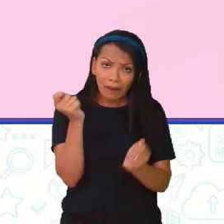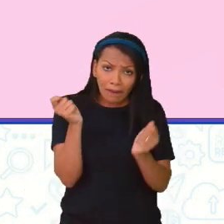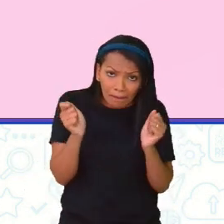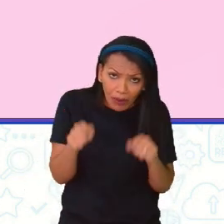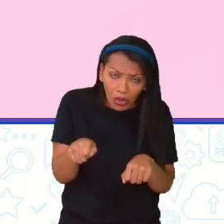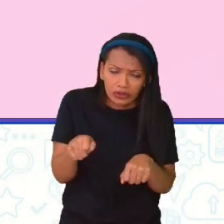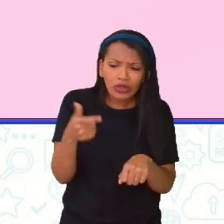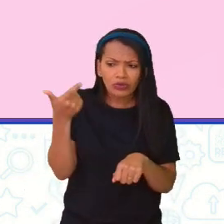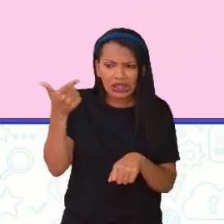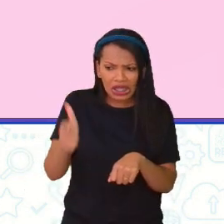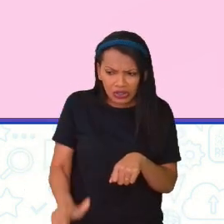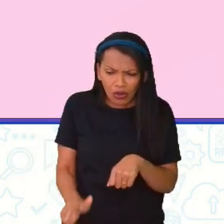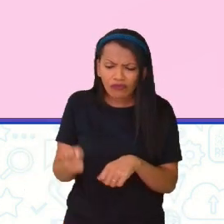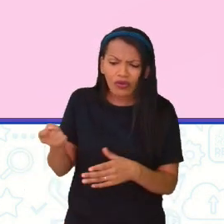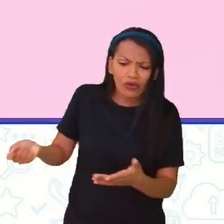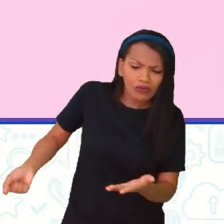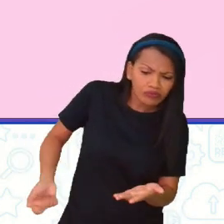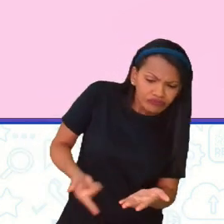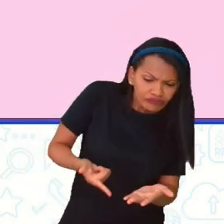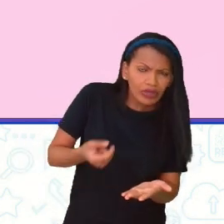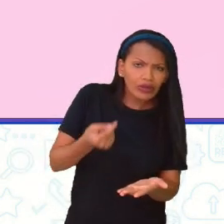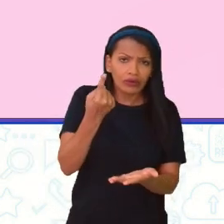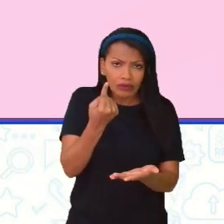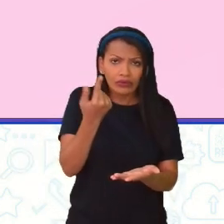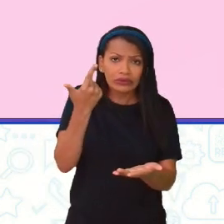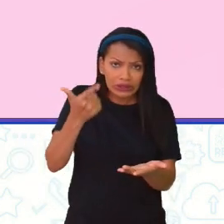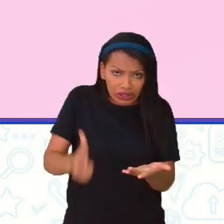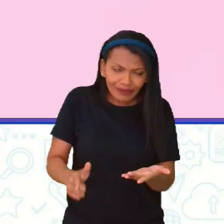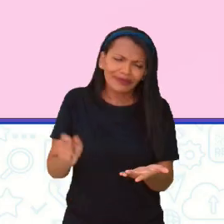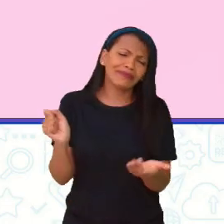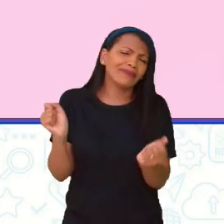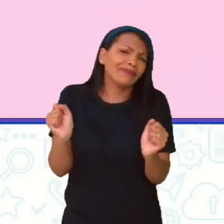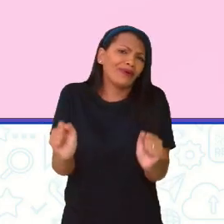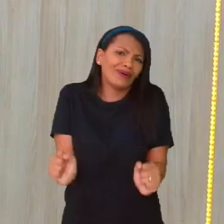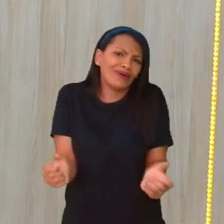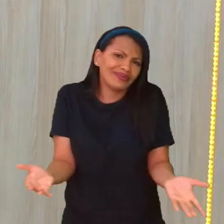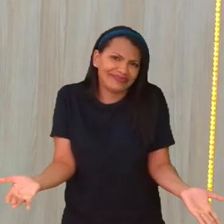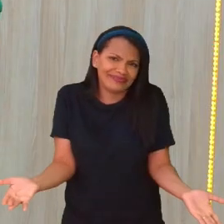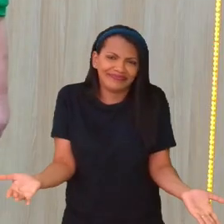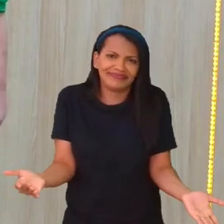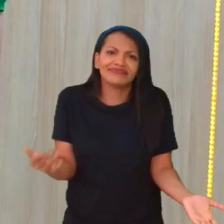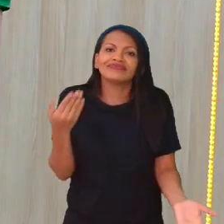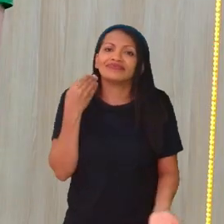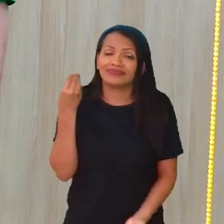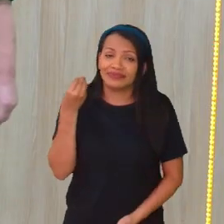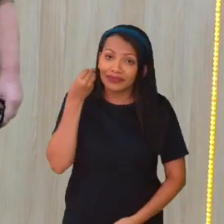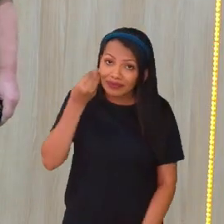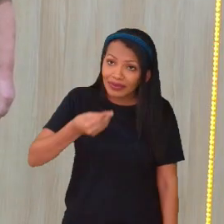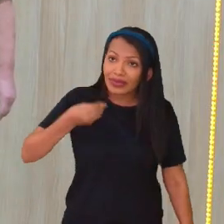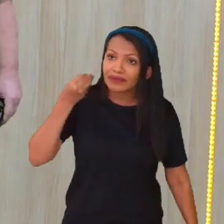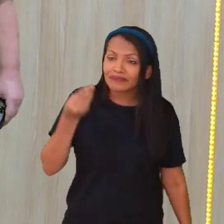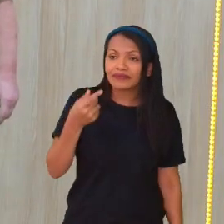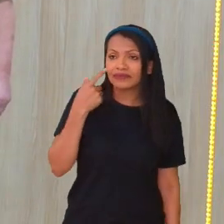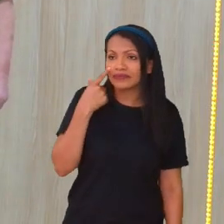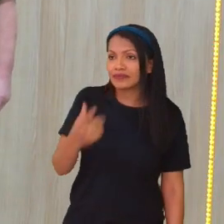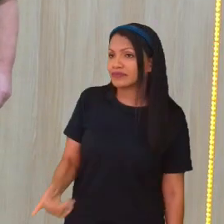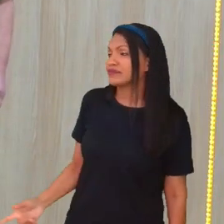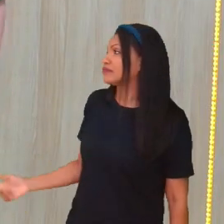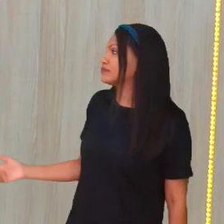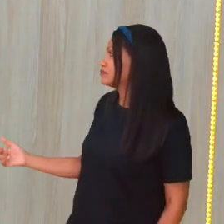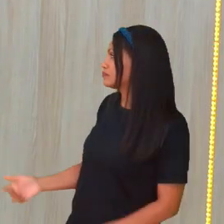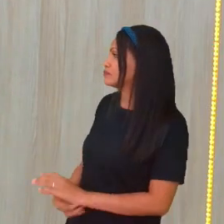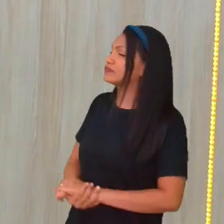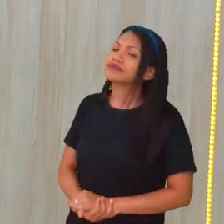1 de novo? Pode. Então, é por isso que a gente chama de experimento aleatório. E o evento?